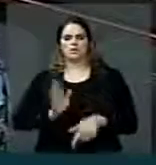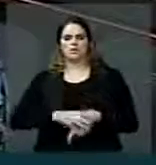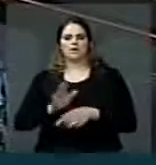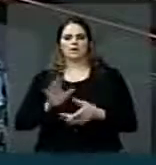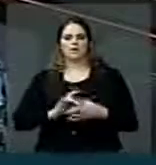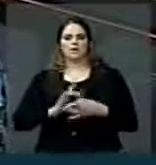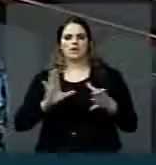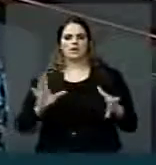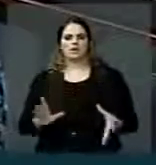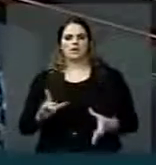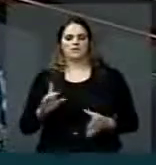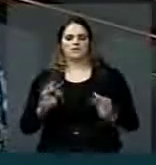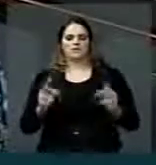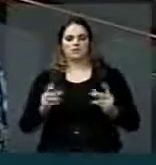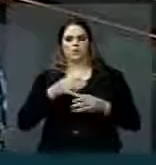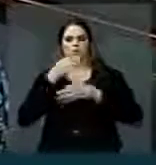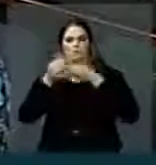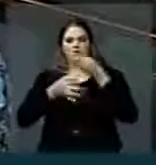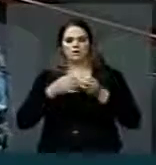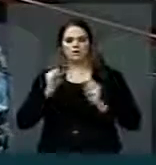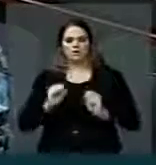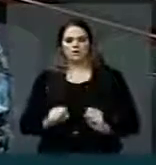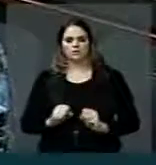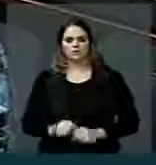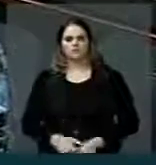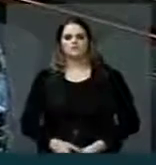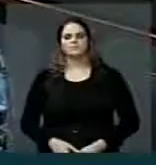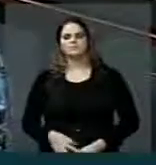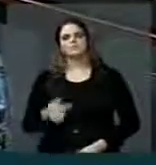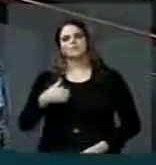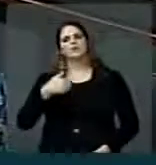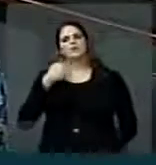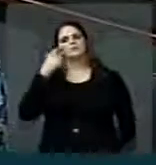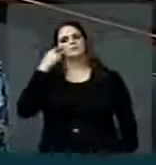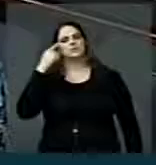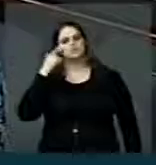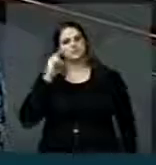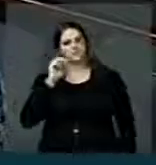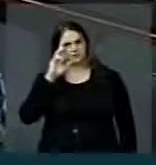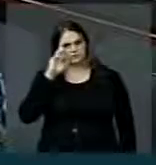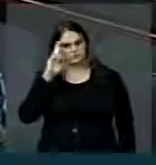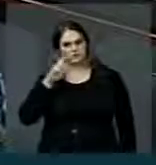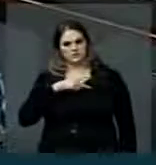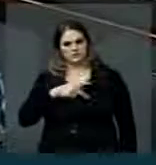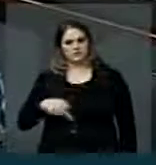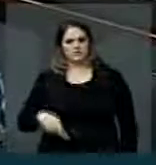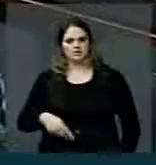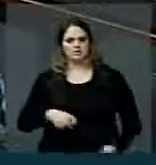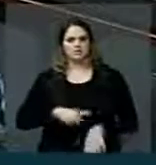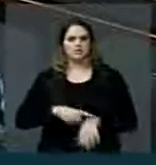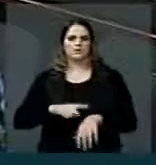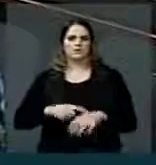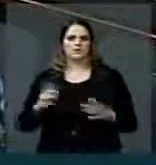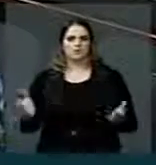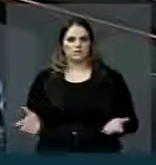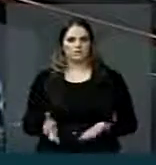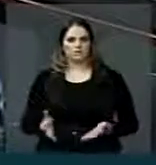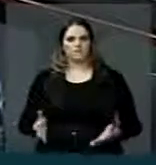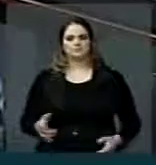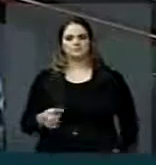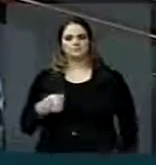aberto a que todas as contribuições se deem. Eu entendo, senhor presidente, que no estágio que nós estamos, talvez